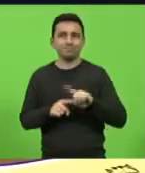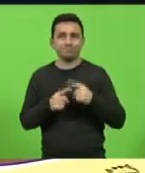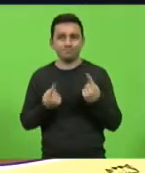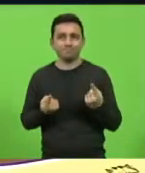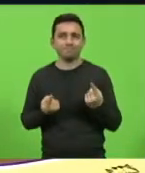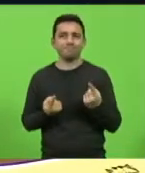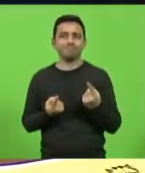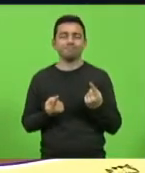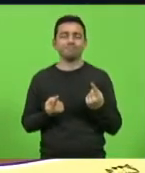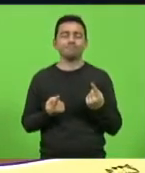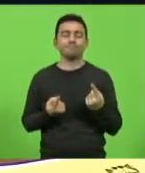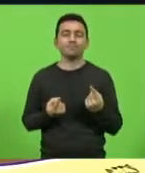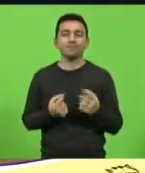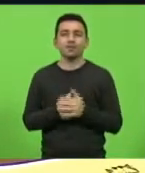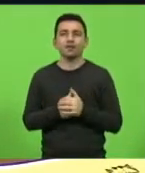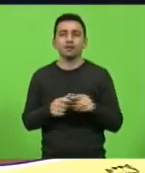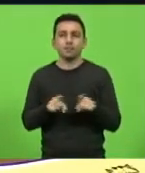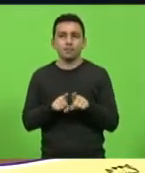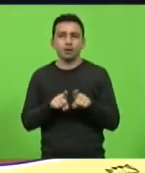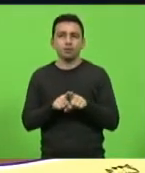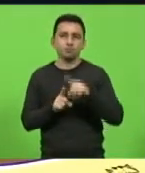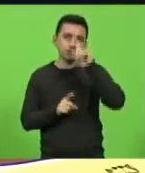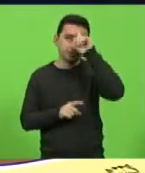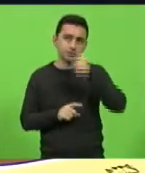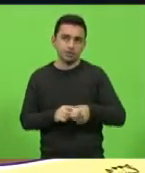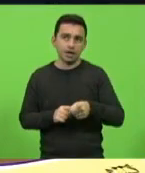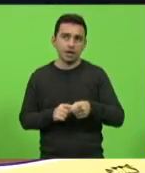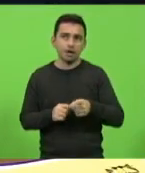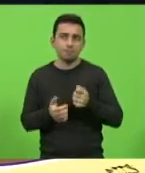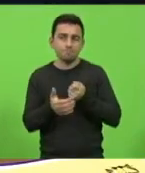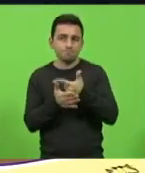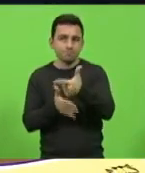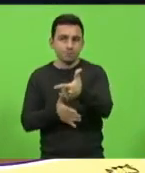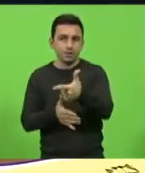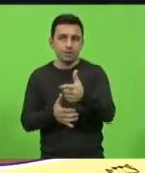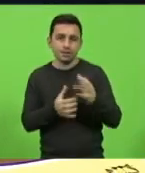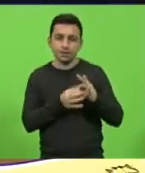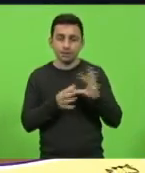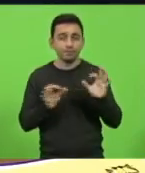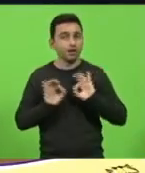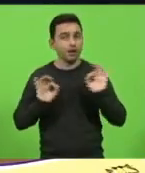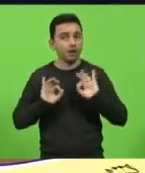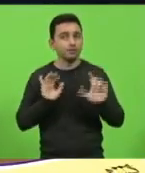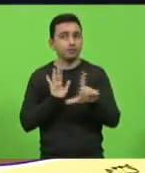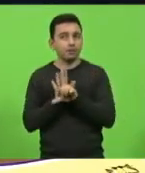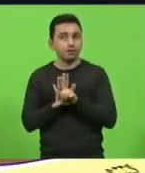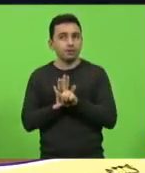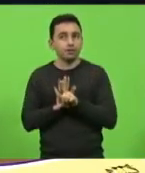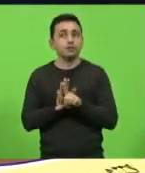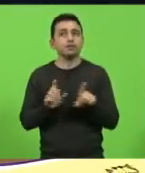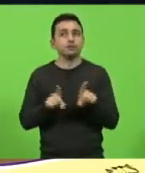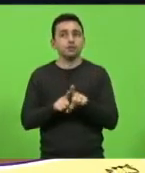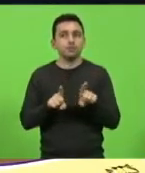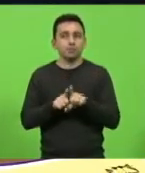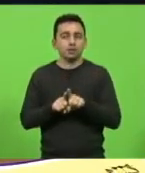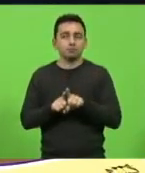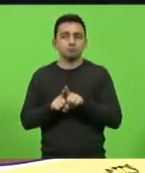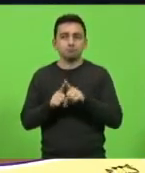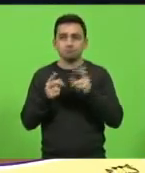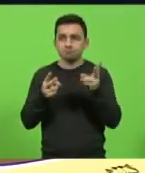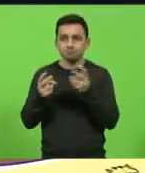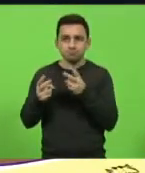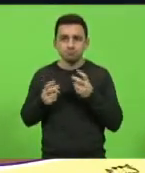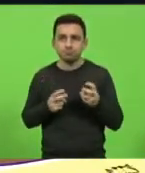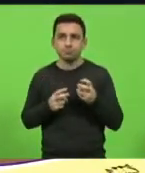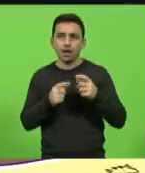consubstanciado em ordenar despesa não autorizada por lei e sem a observância das